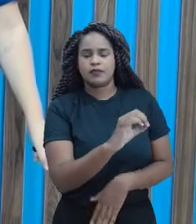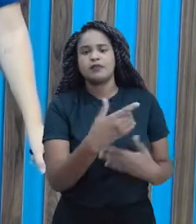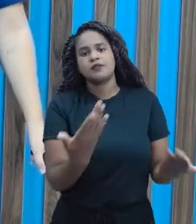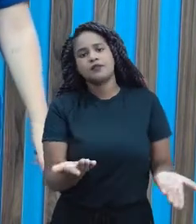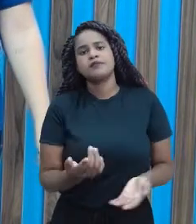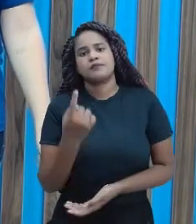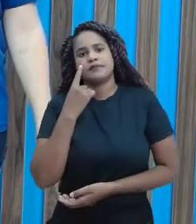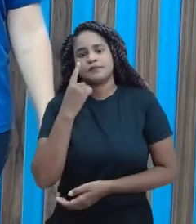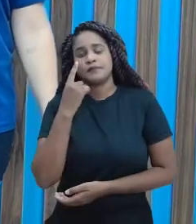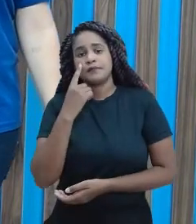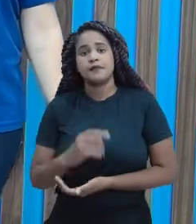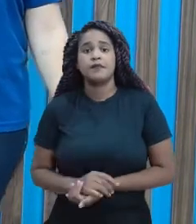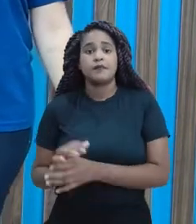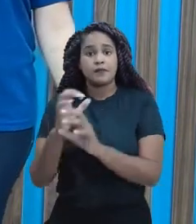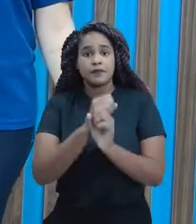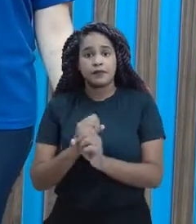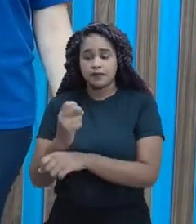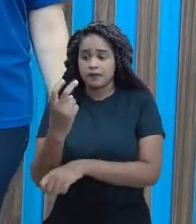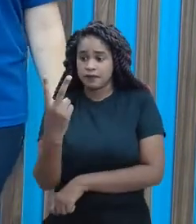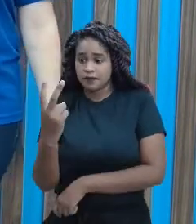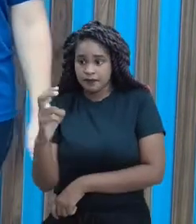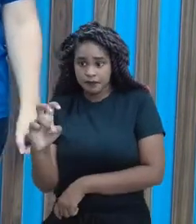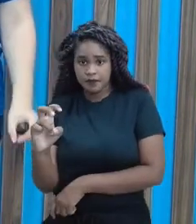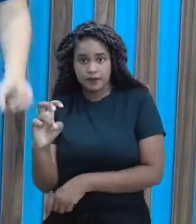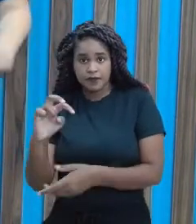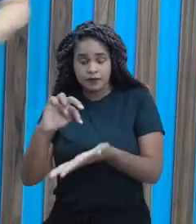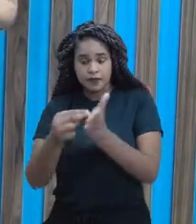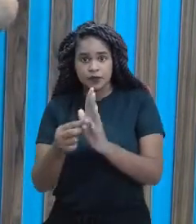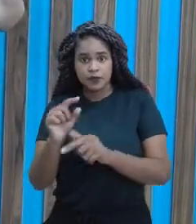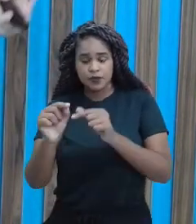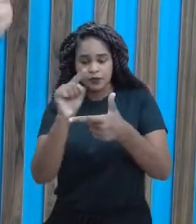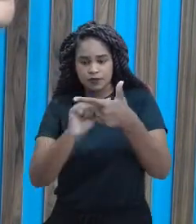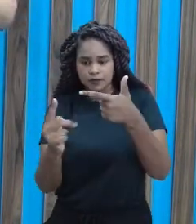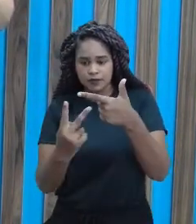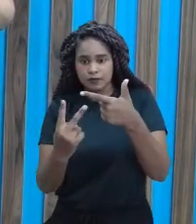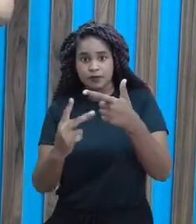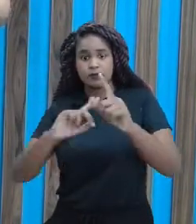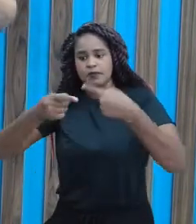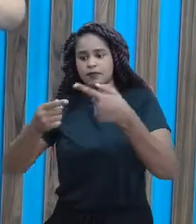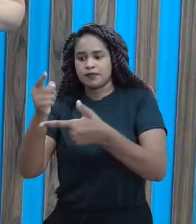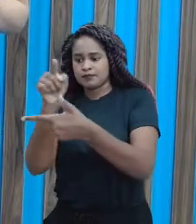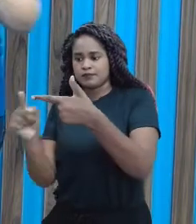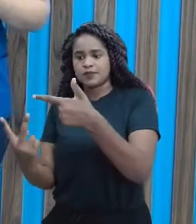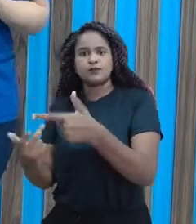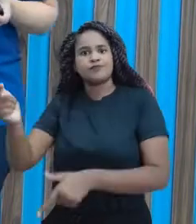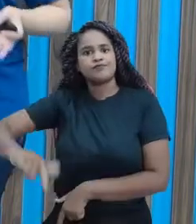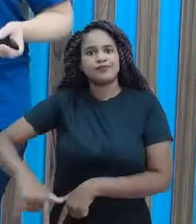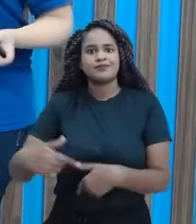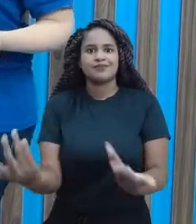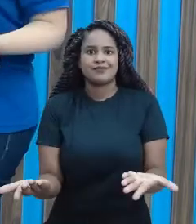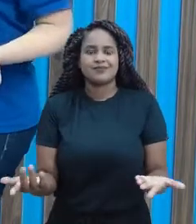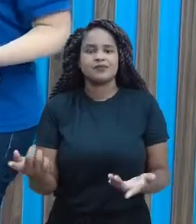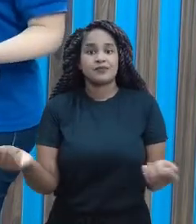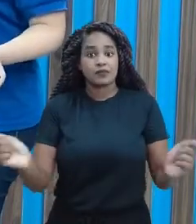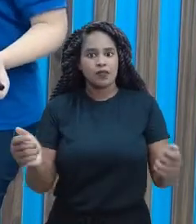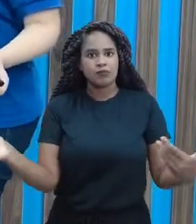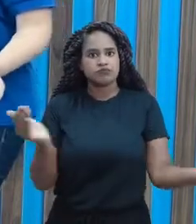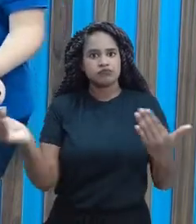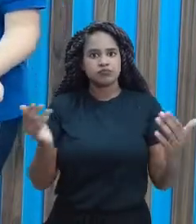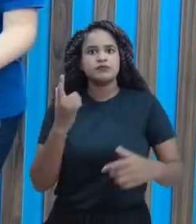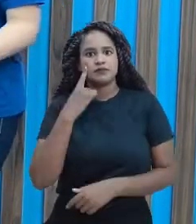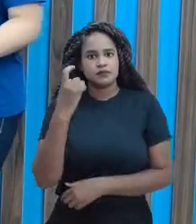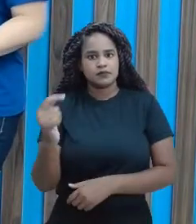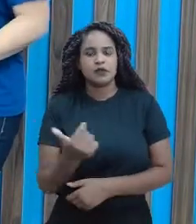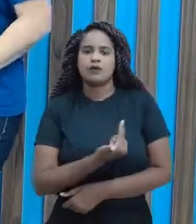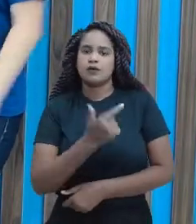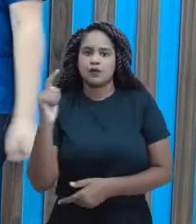é dividir por 2 e dividir por 2 de novo. Então, a gente já começa a perceber essas relações interessantes aí na porcentagem, né? Vamos